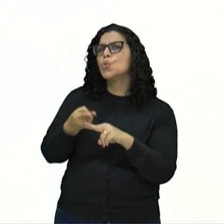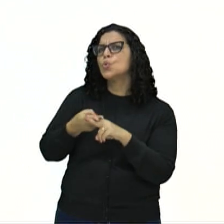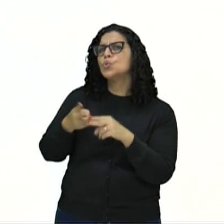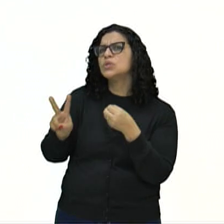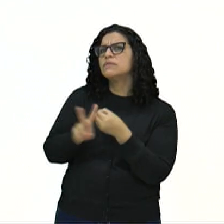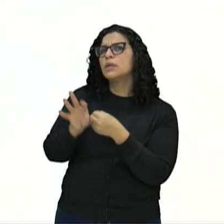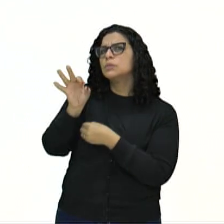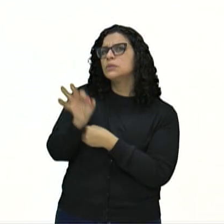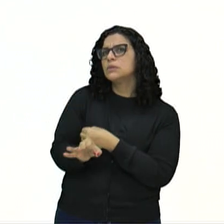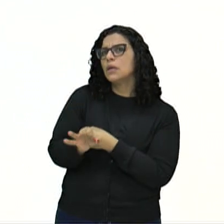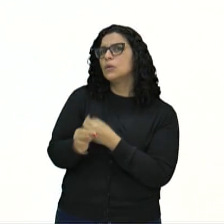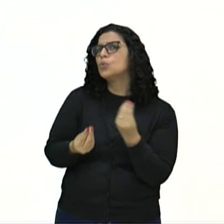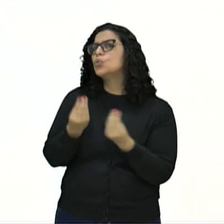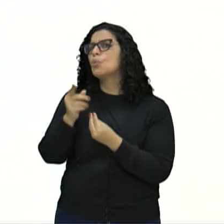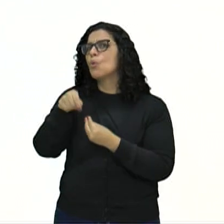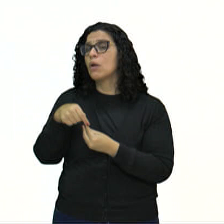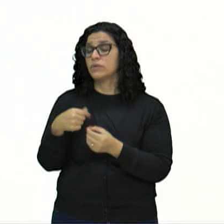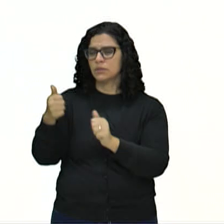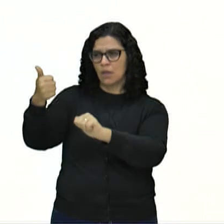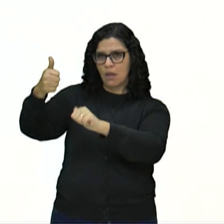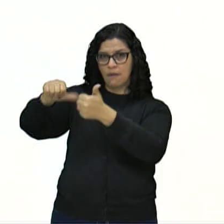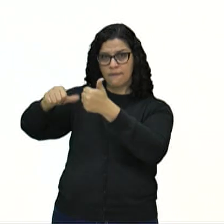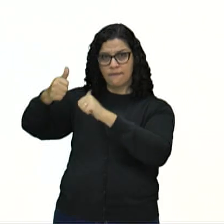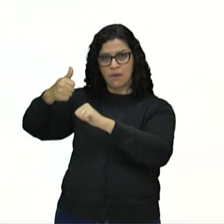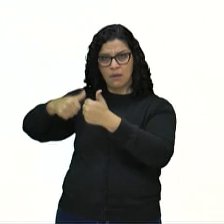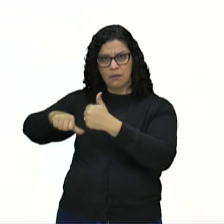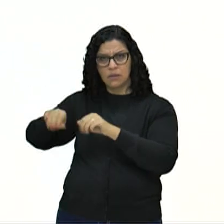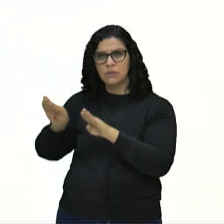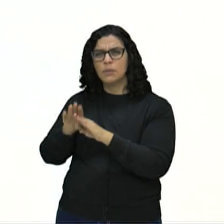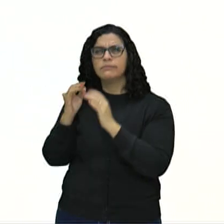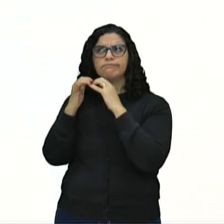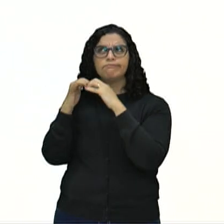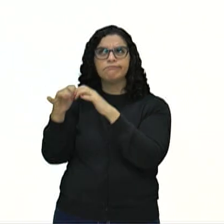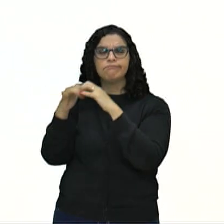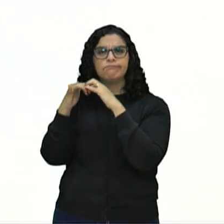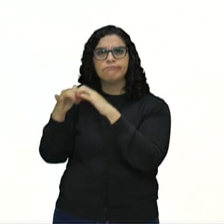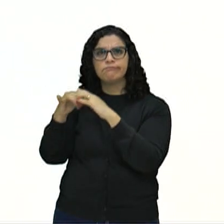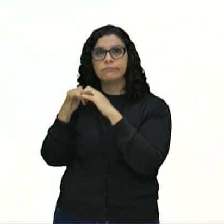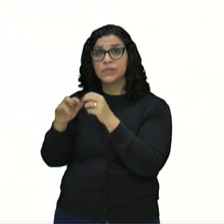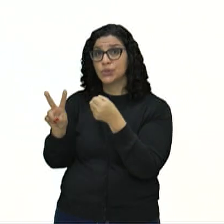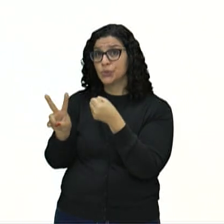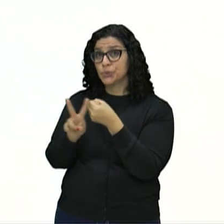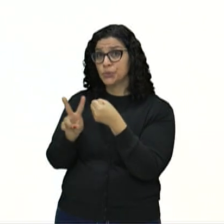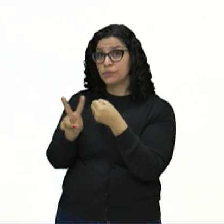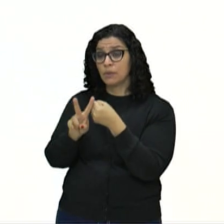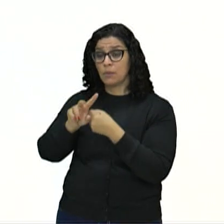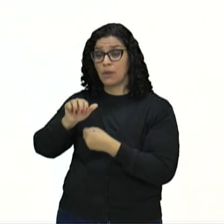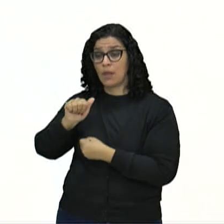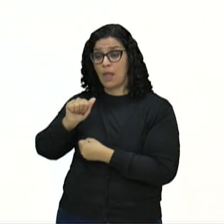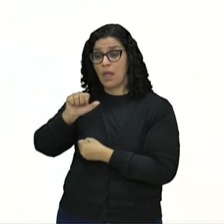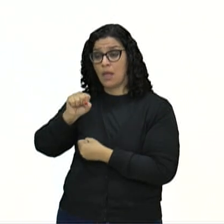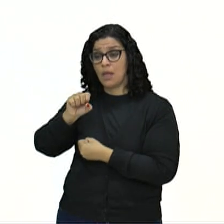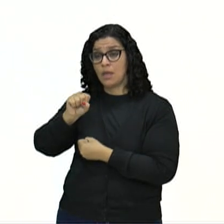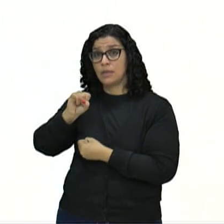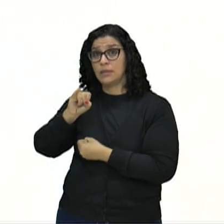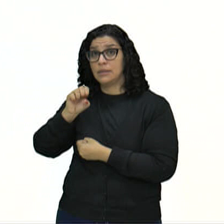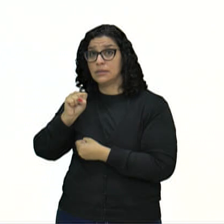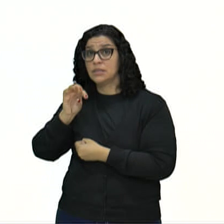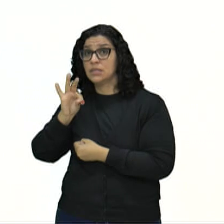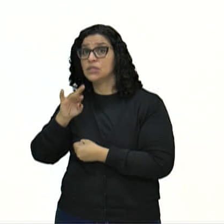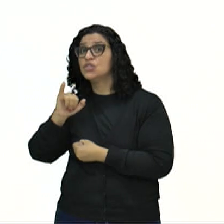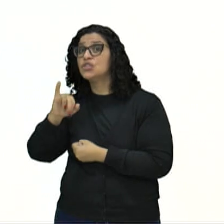correto? Então, vocês analisem e pense que esse verbo, ele exige